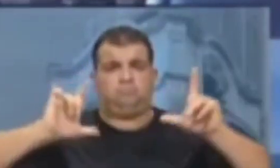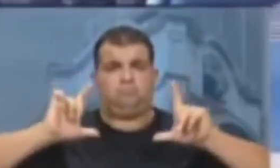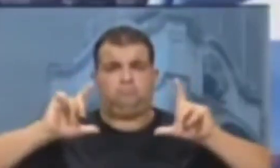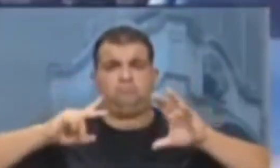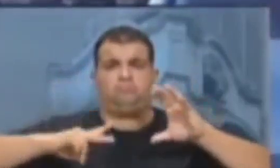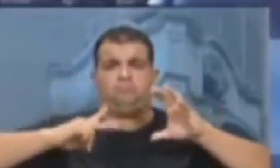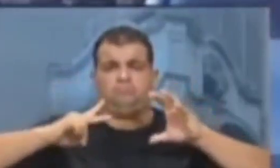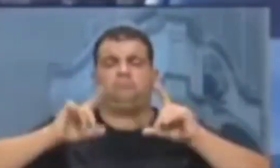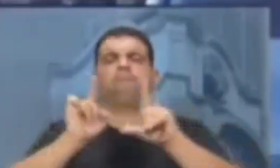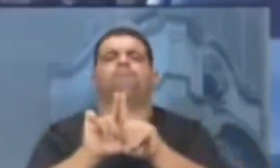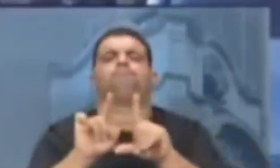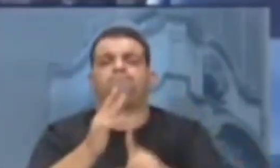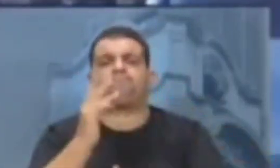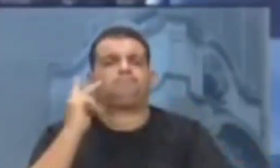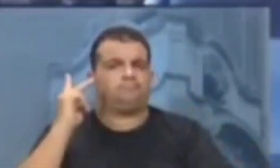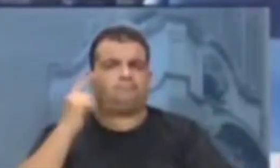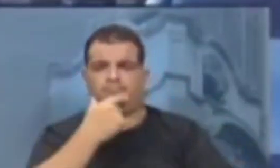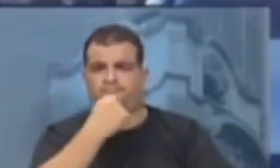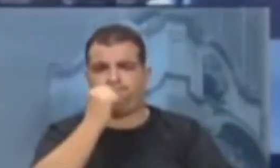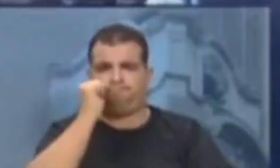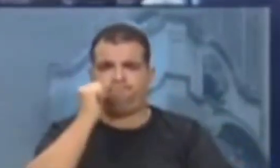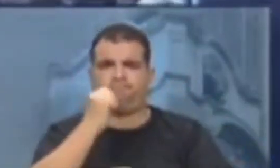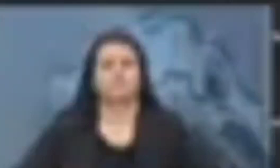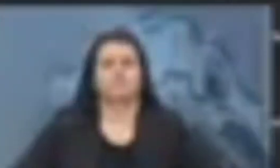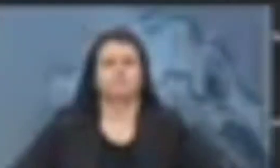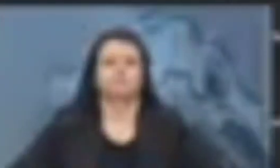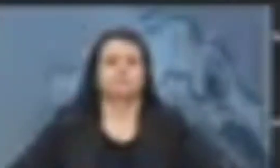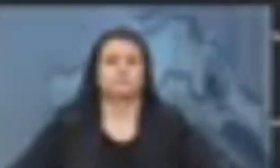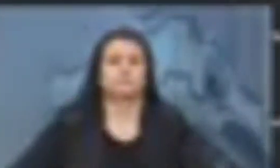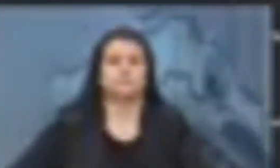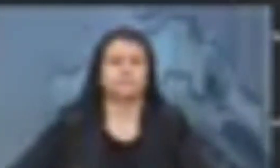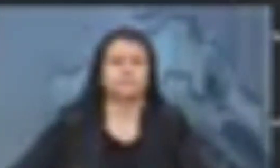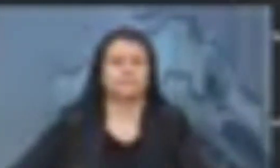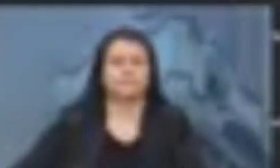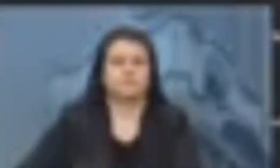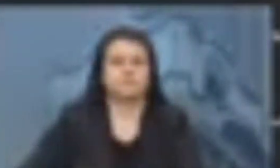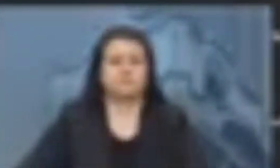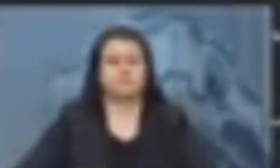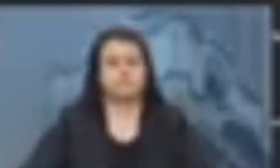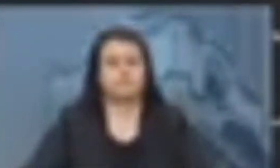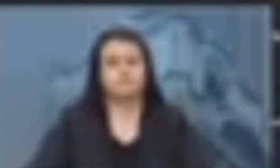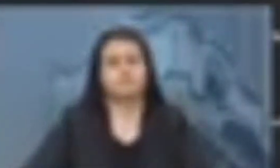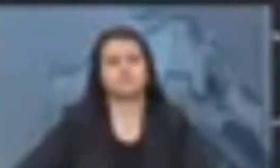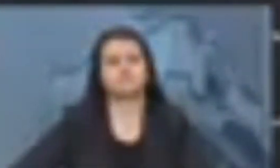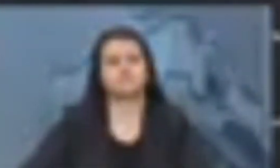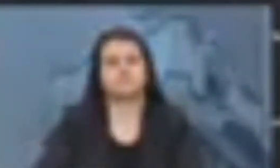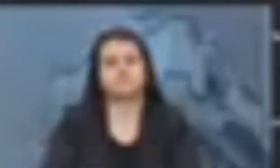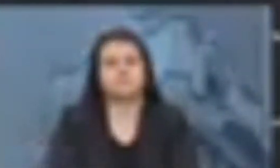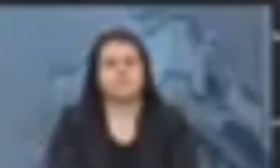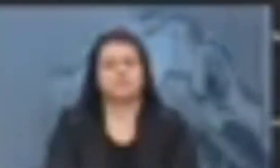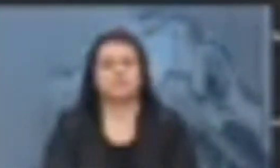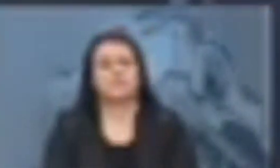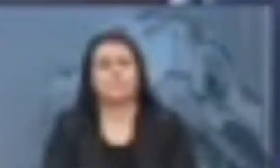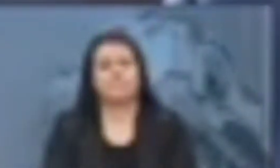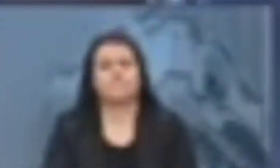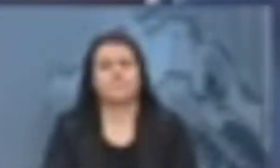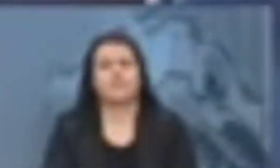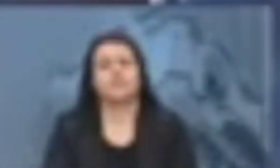Câmara e a todos os vereadores e vereadoras. Um grande abraço. Bom, é só para reafirmar